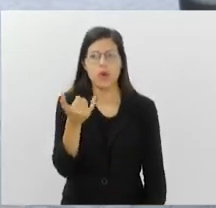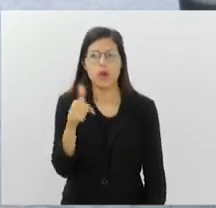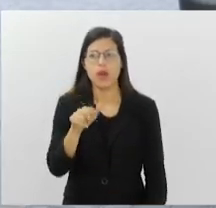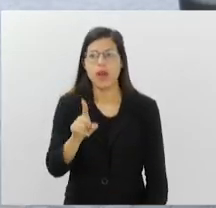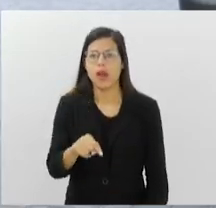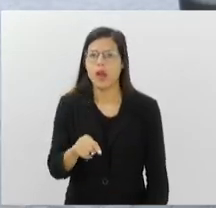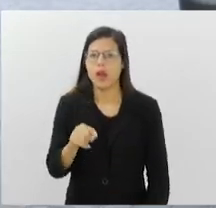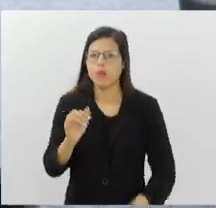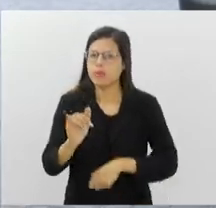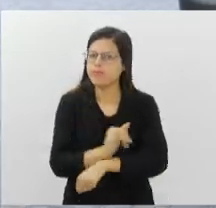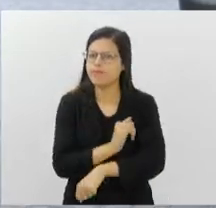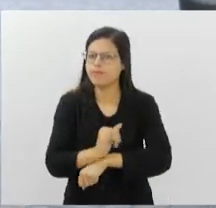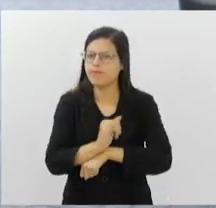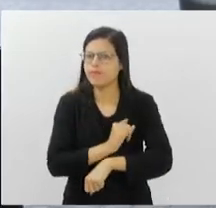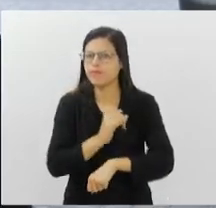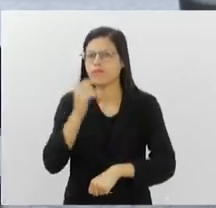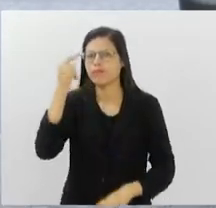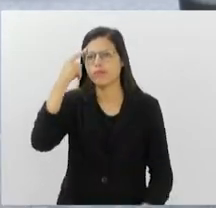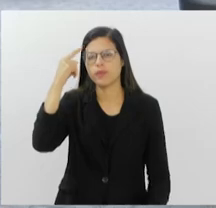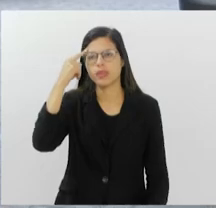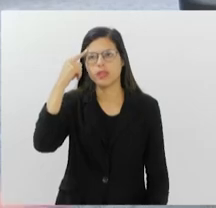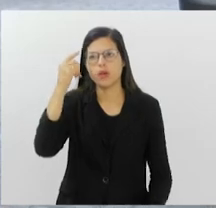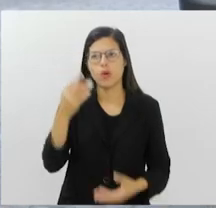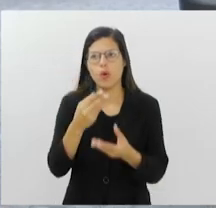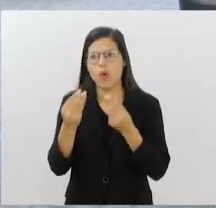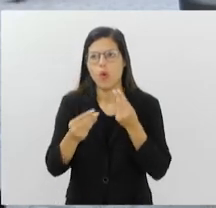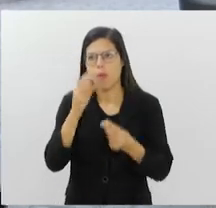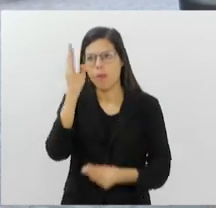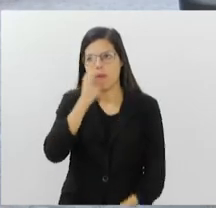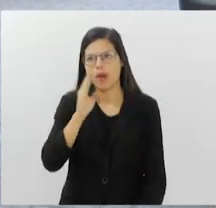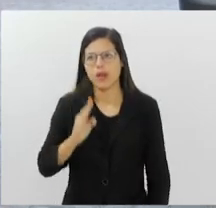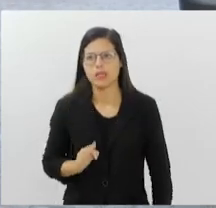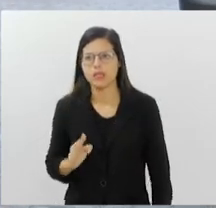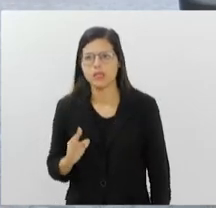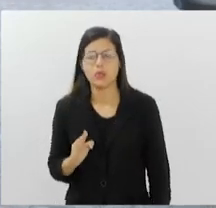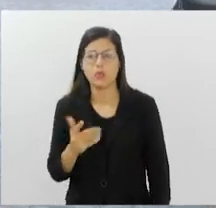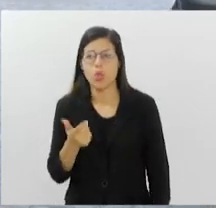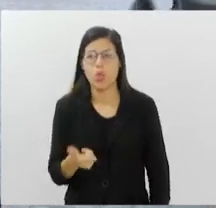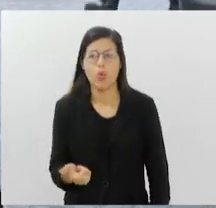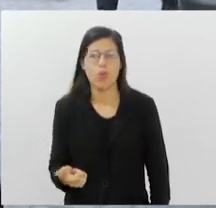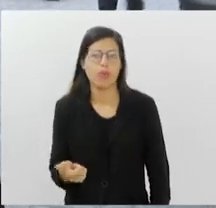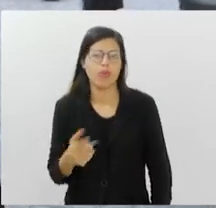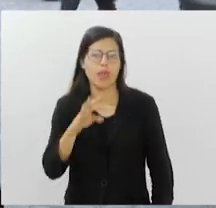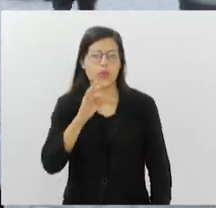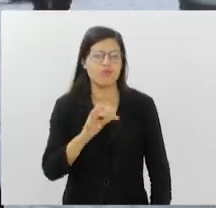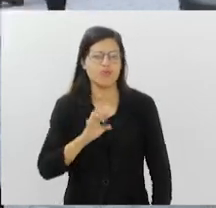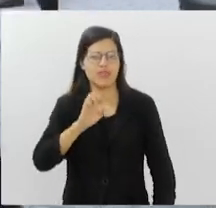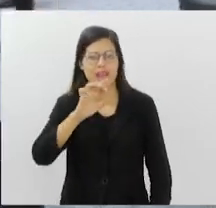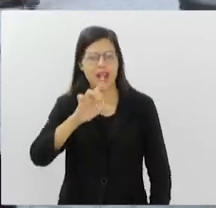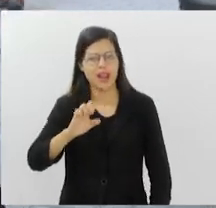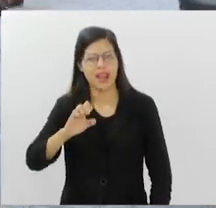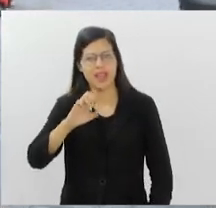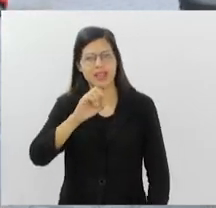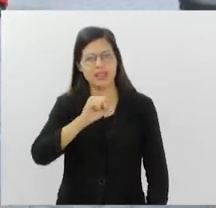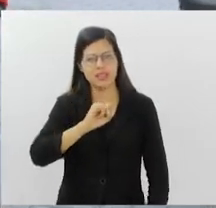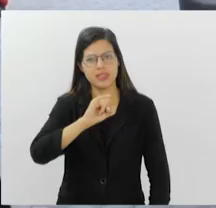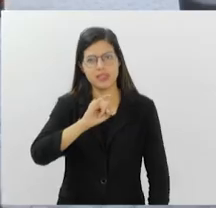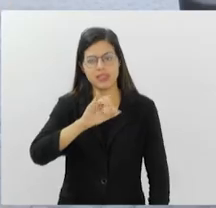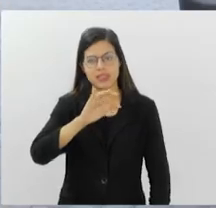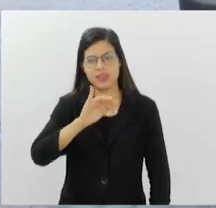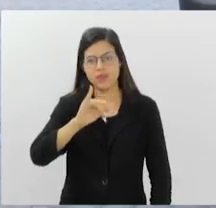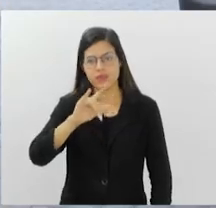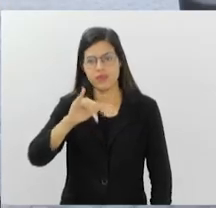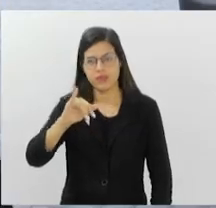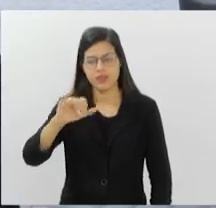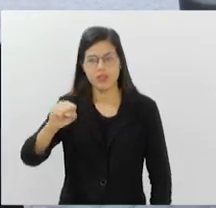imaginando como que o Brasil não pode ter um telesífilis se sífilis congênita é um problema sério.